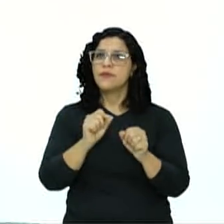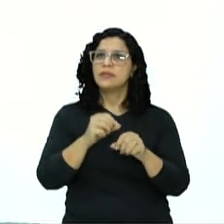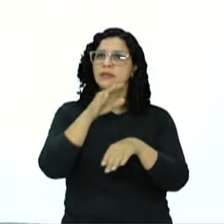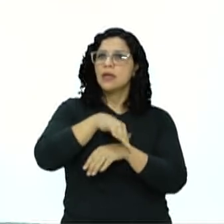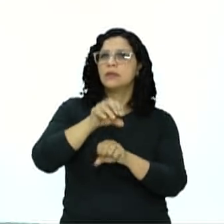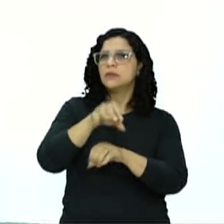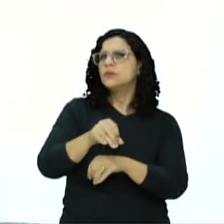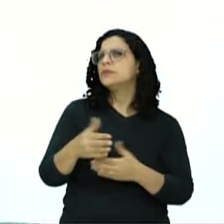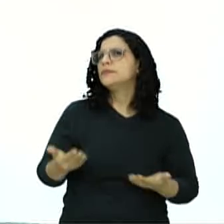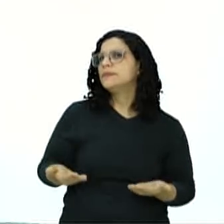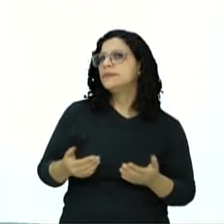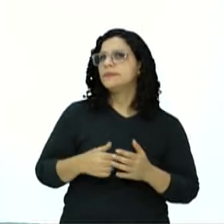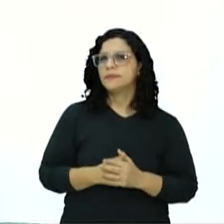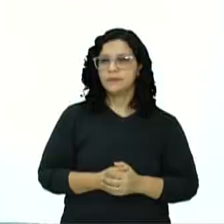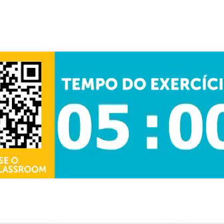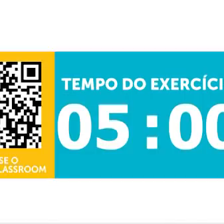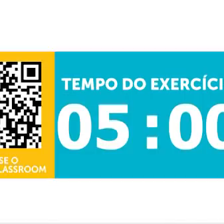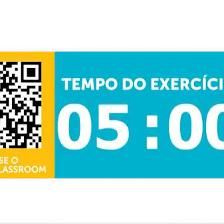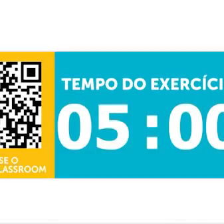educação?